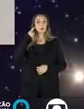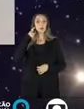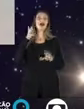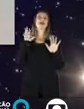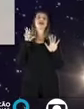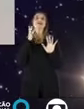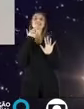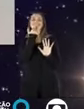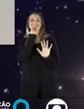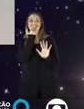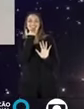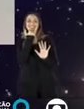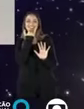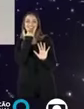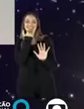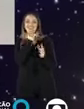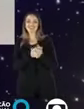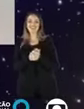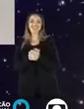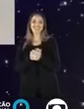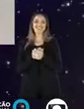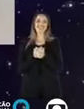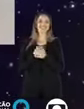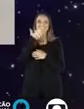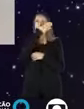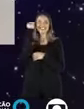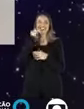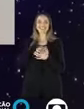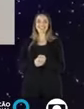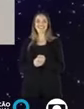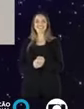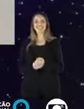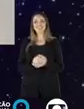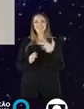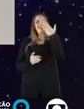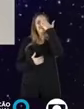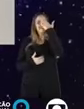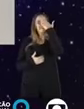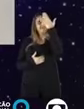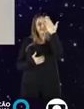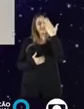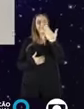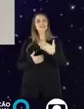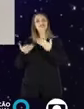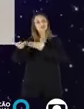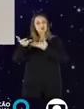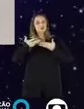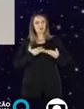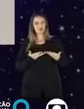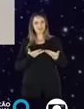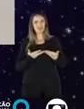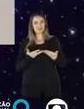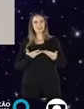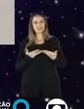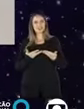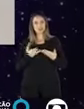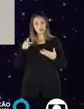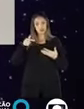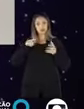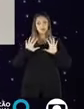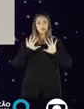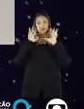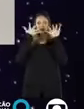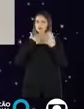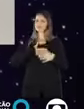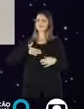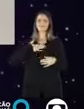Ai, o que eu boto no mute e depois esqueço. Mas eu queria agradecer, Valquíria, pelo convite, Green Nation. É um